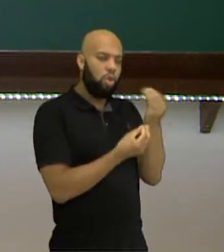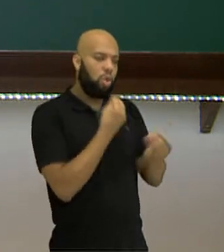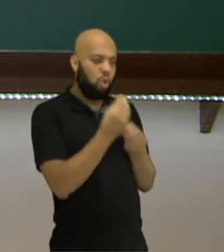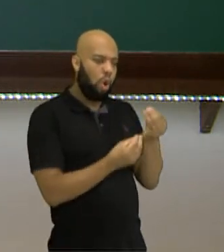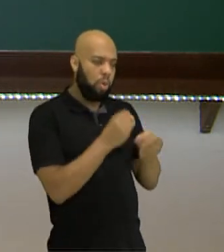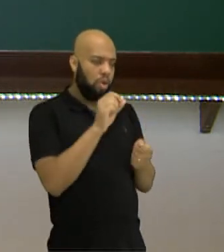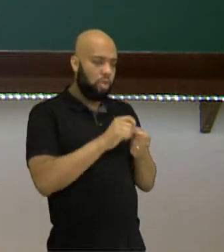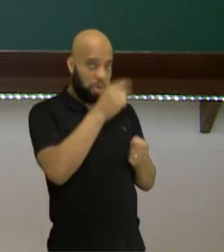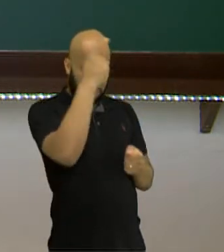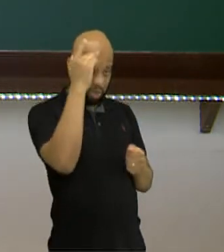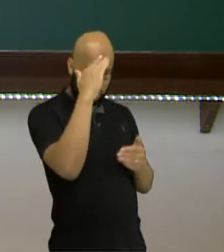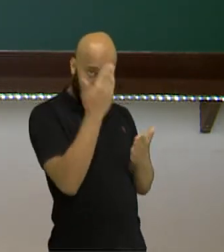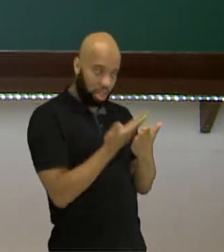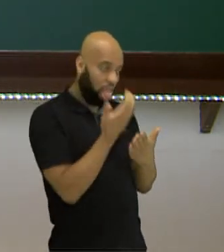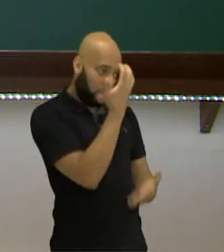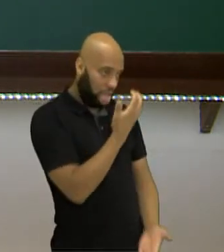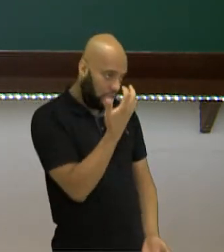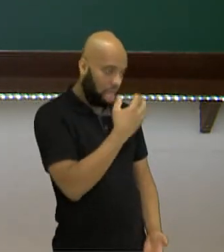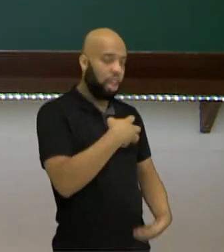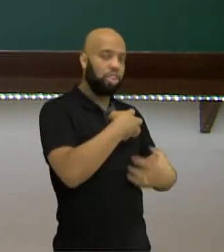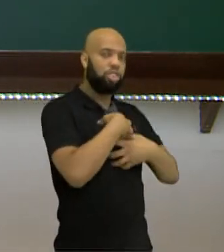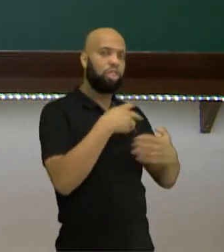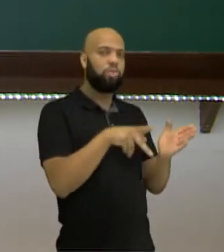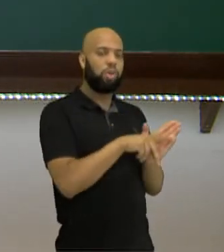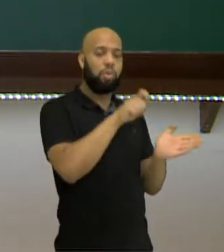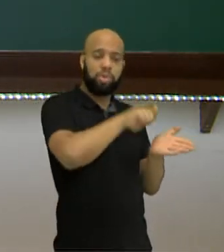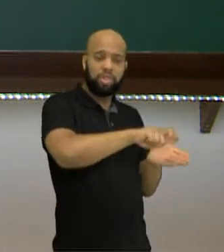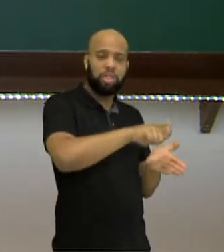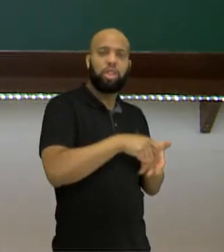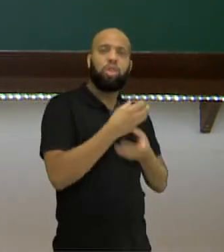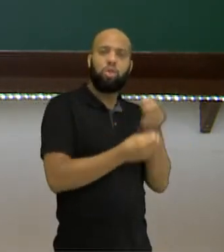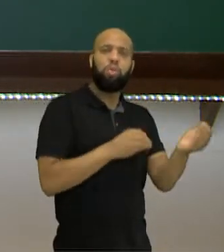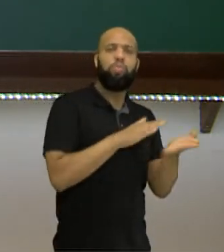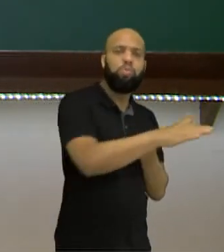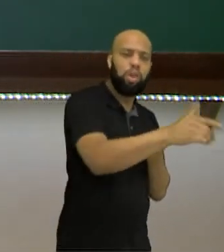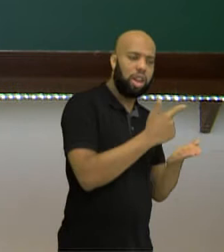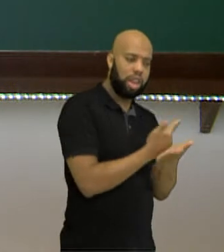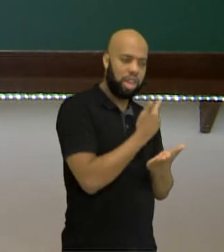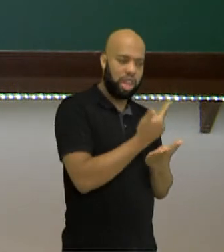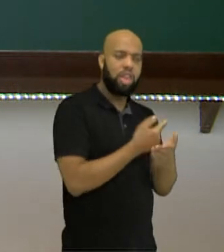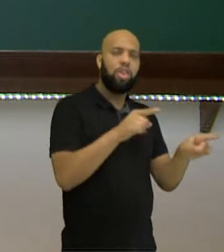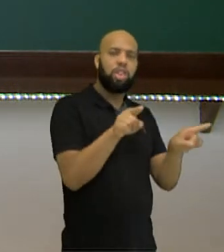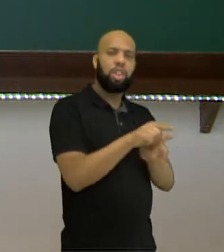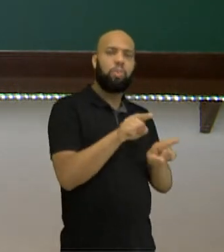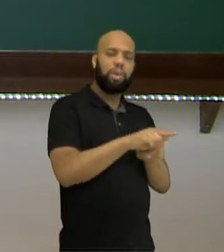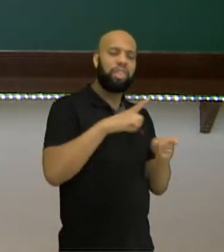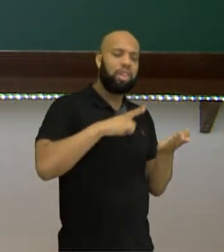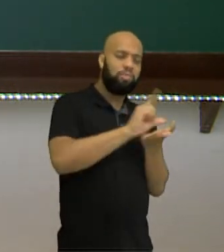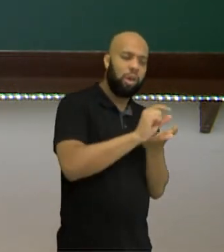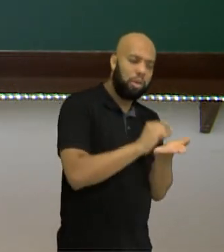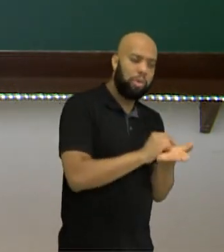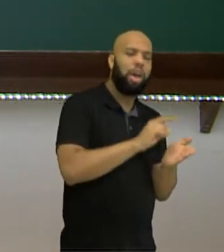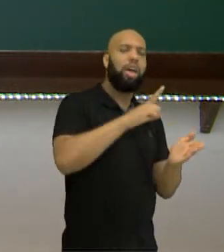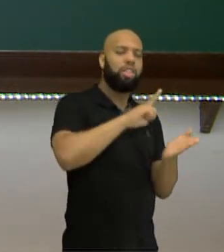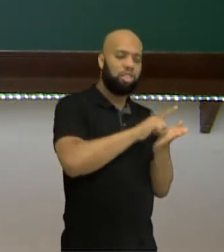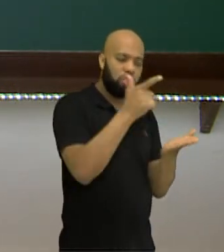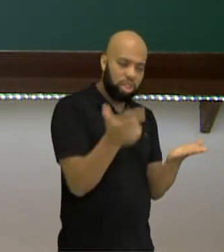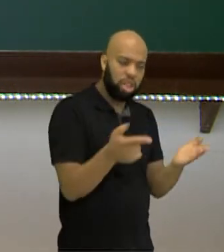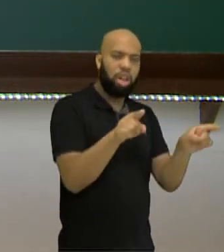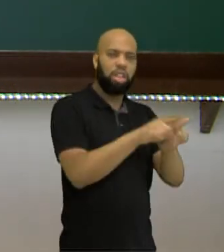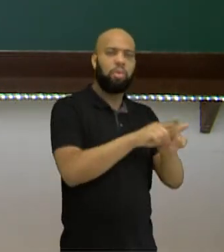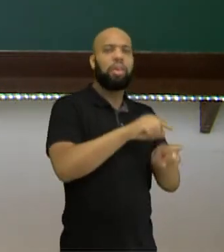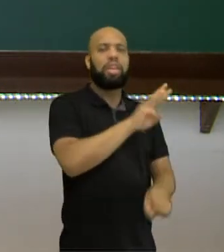através da escrita isso é na publicação de livros na publicação de artigos de jornal na propaganda em